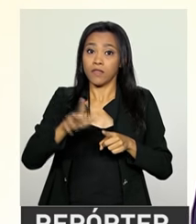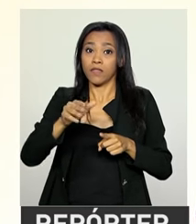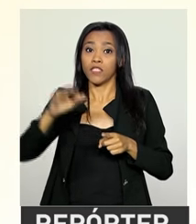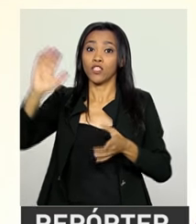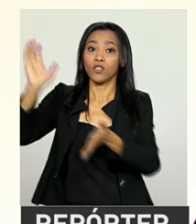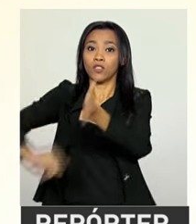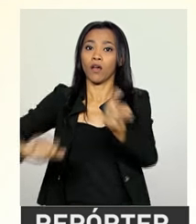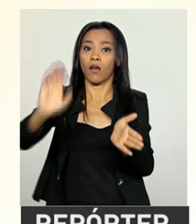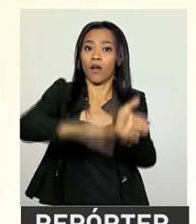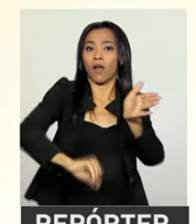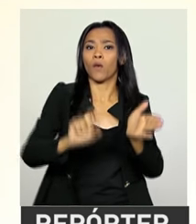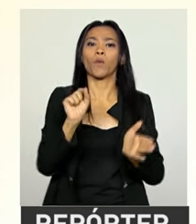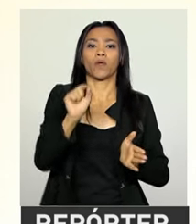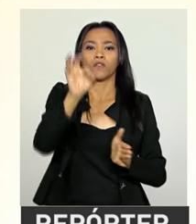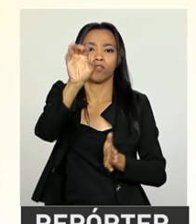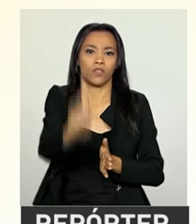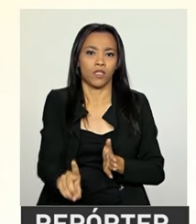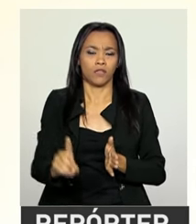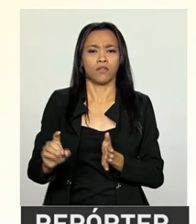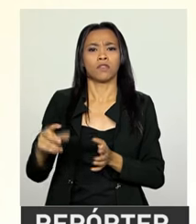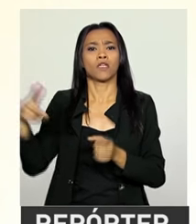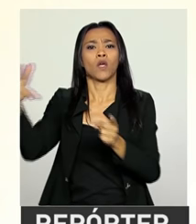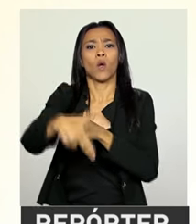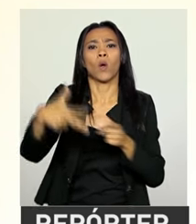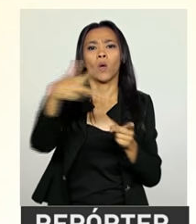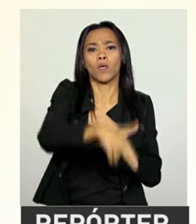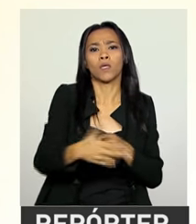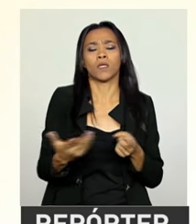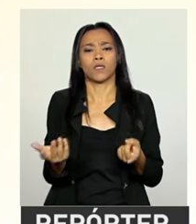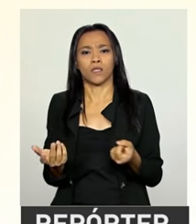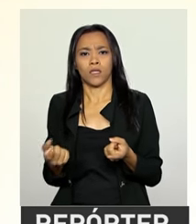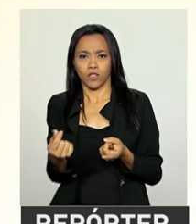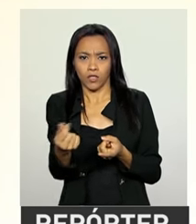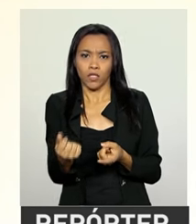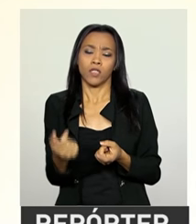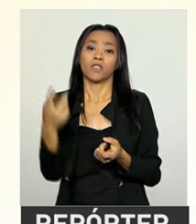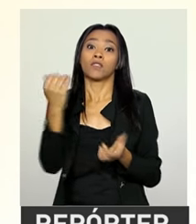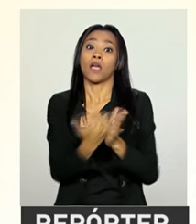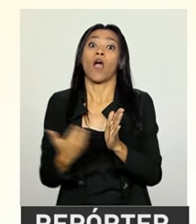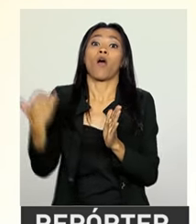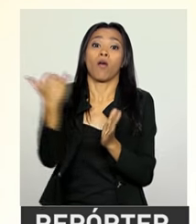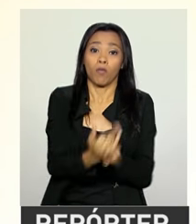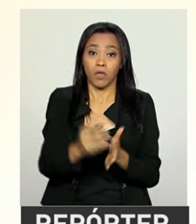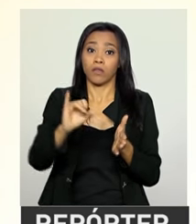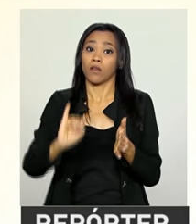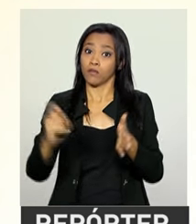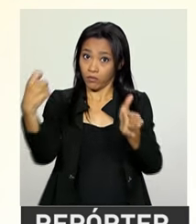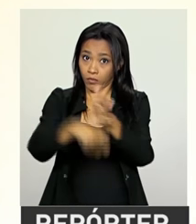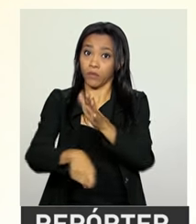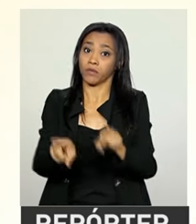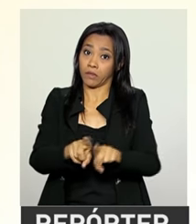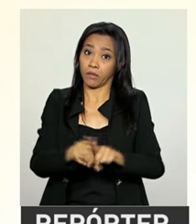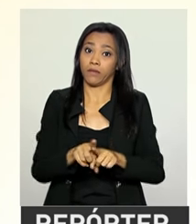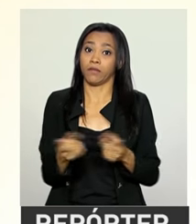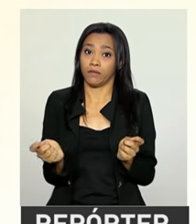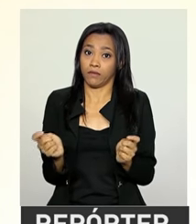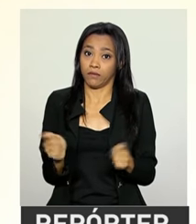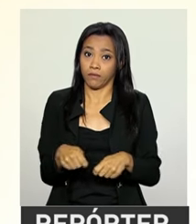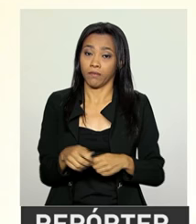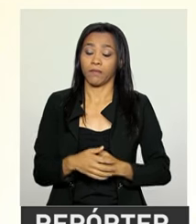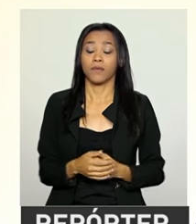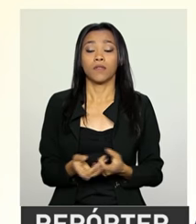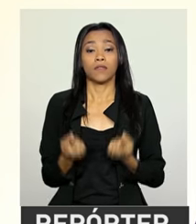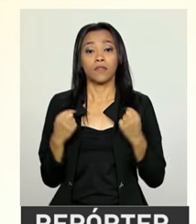direitos, sem cortar benefícios, sem aumentar a carga tributária. Isso é